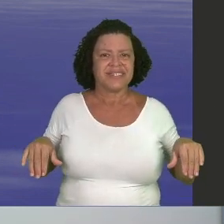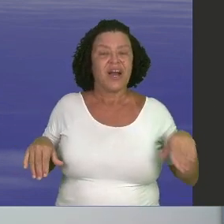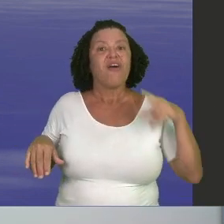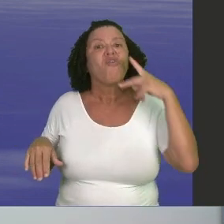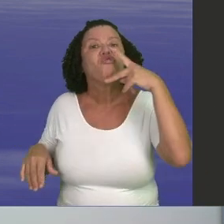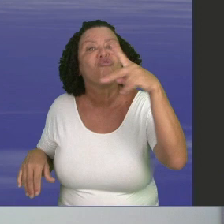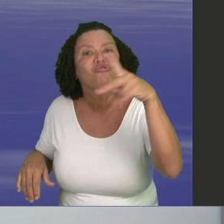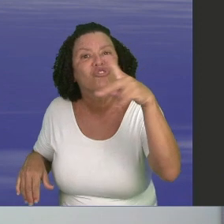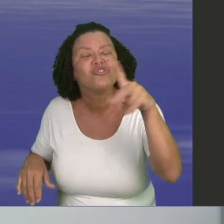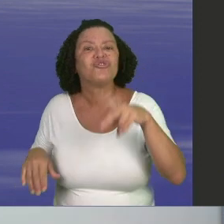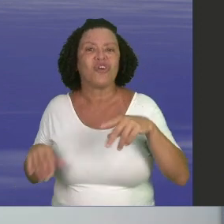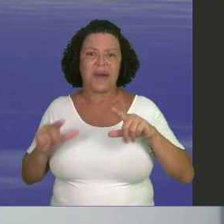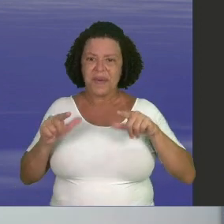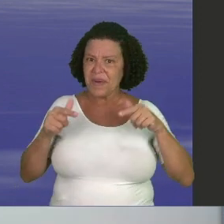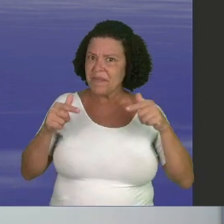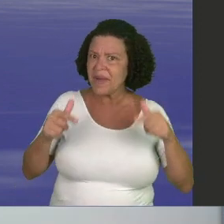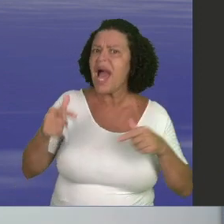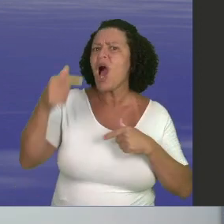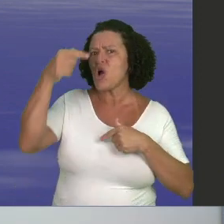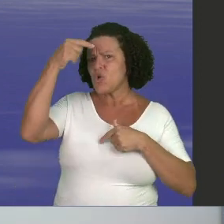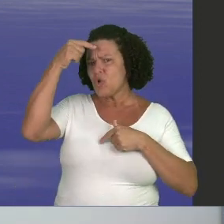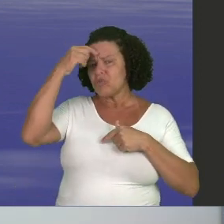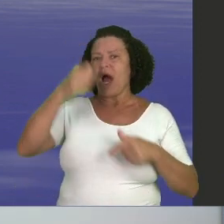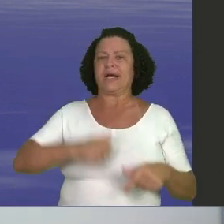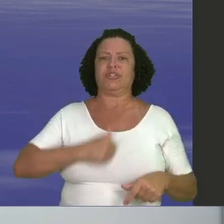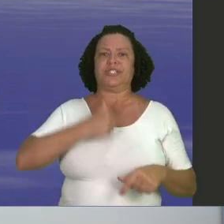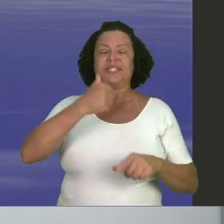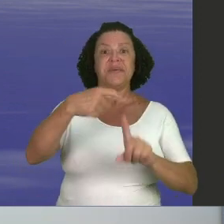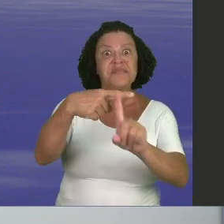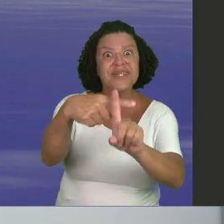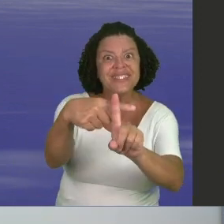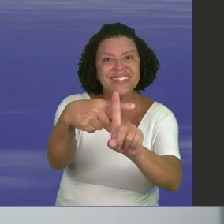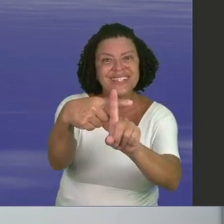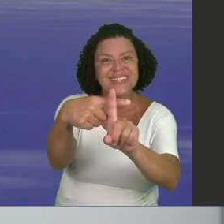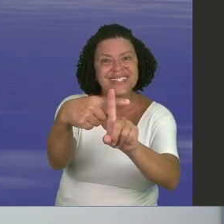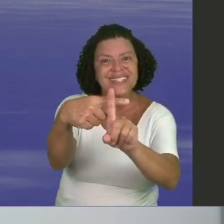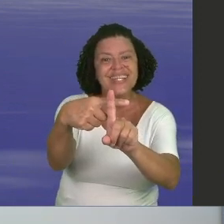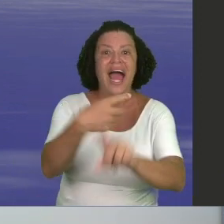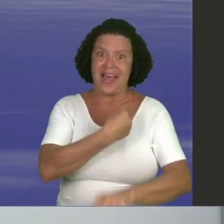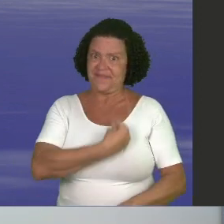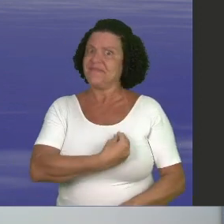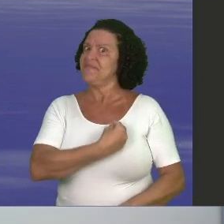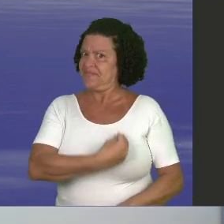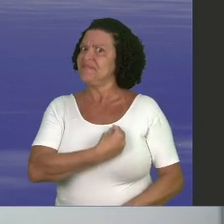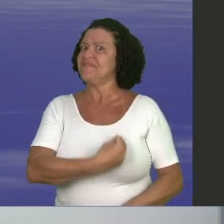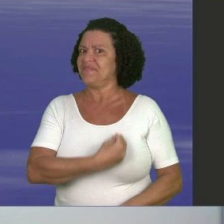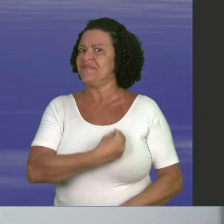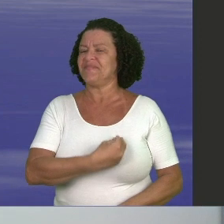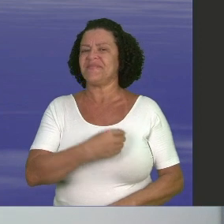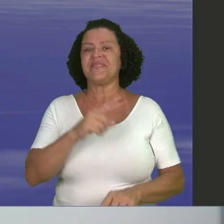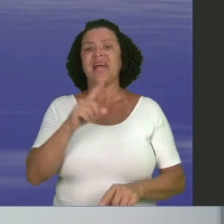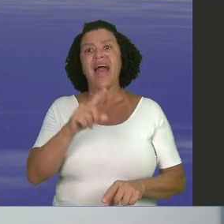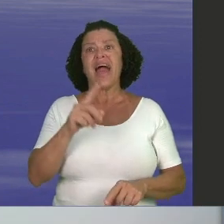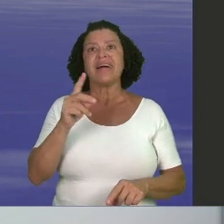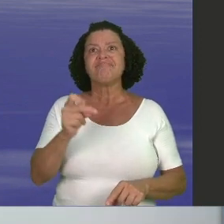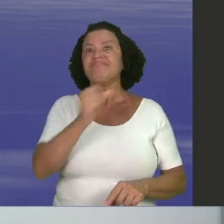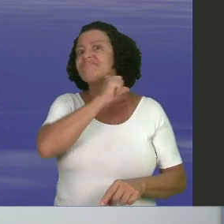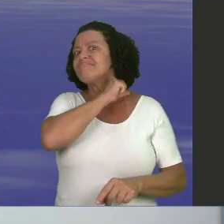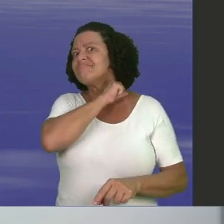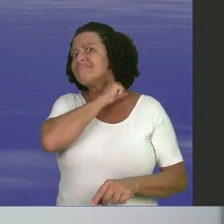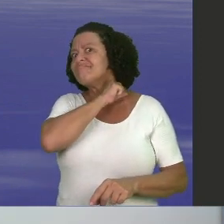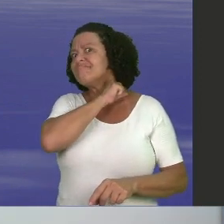com consciência, com atitude positiva, que a vida, que é um estalo de dedos frente à